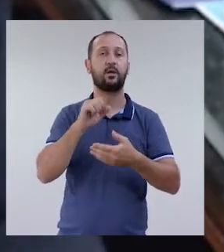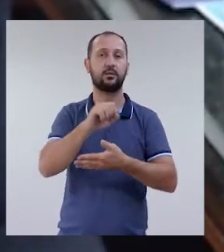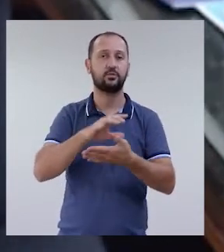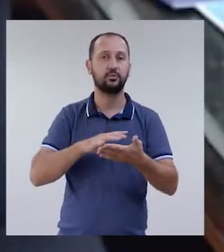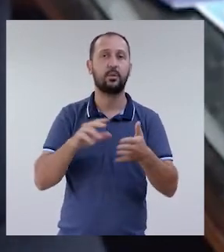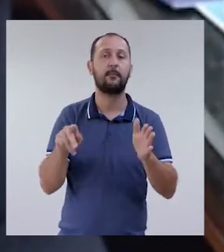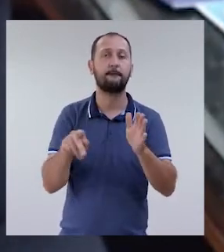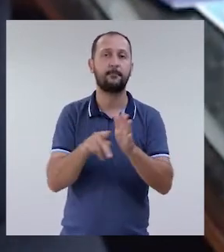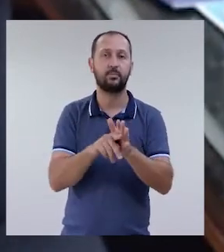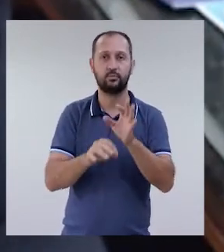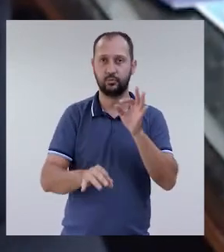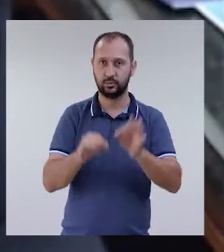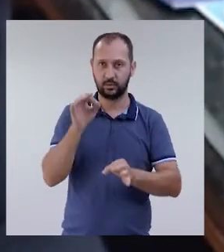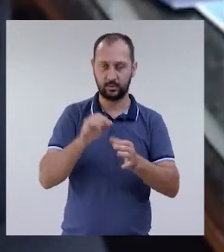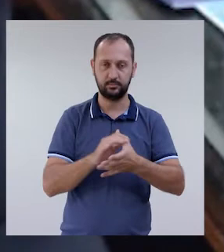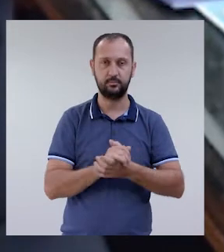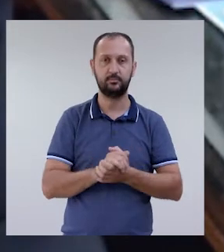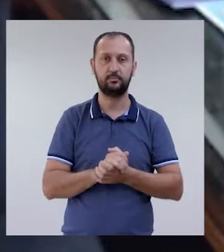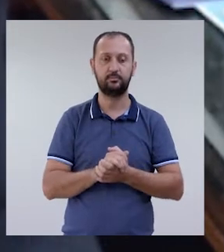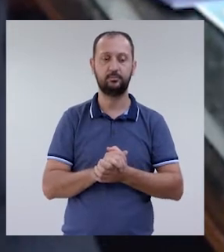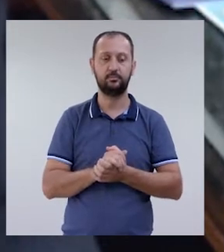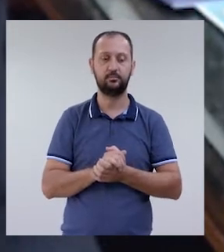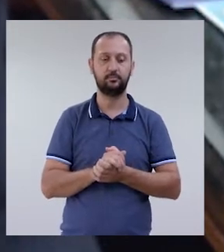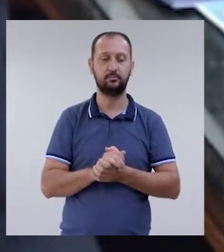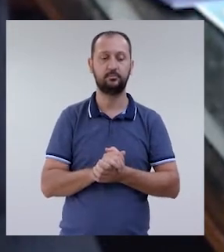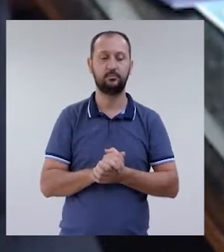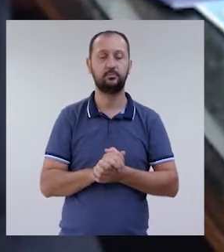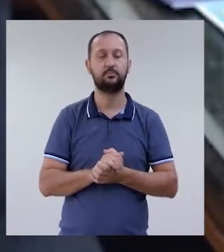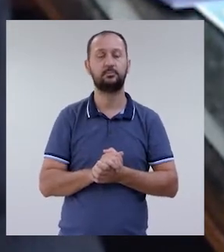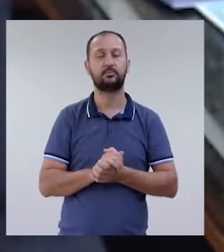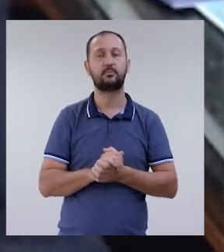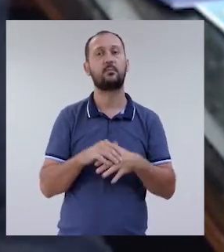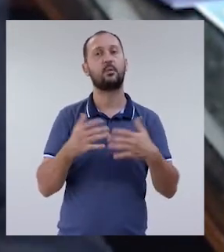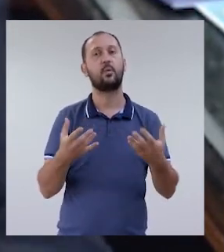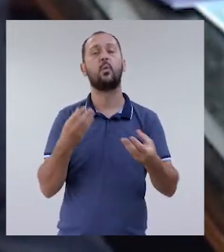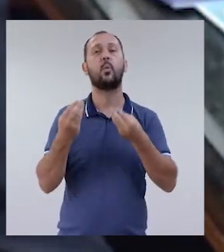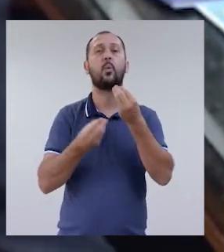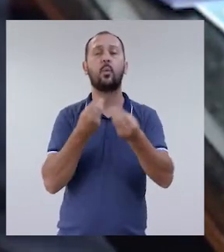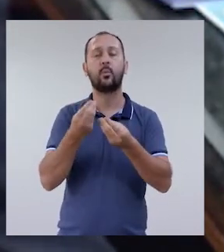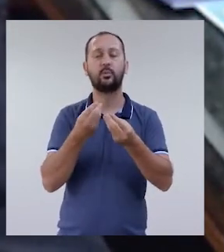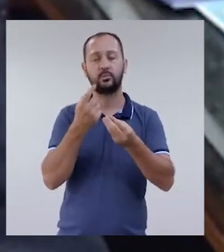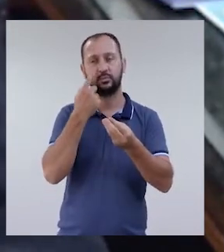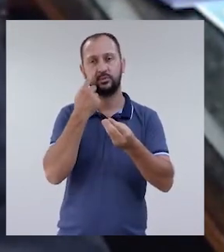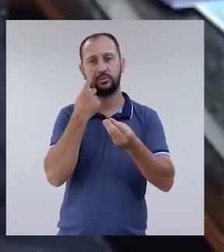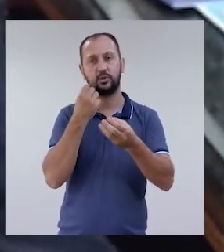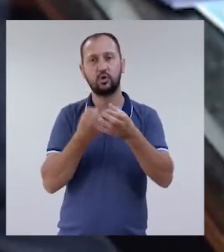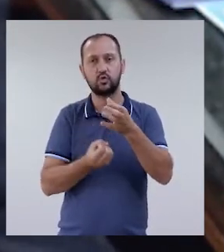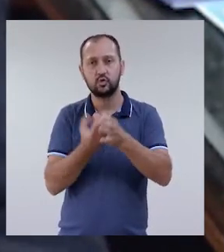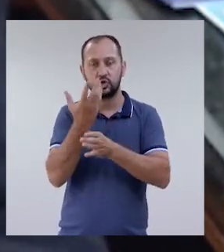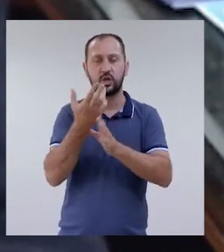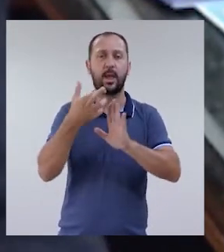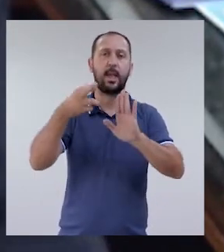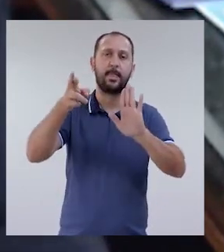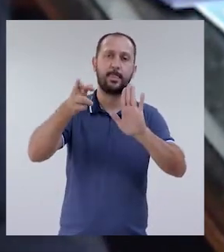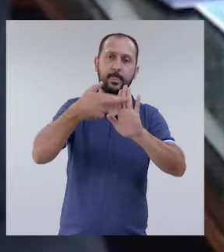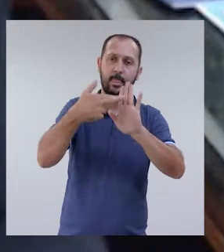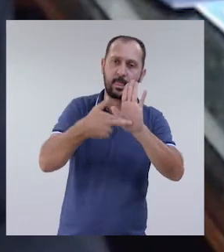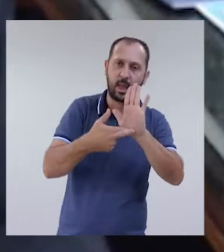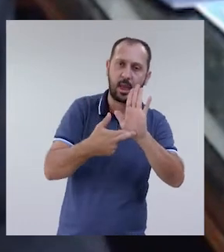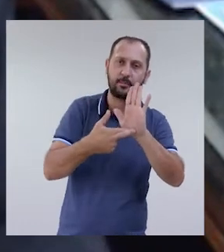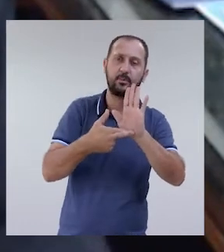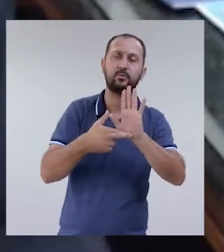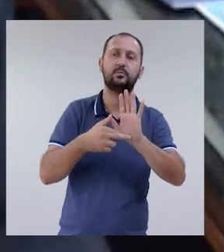das atividades jurisdicionais. Bom, quanto ao estabelecimento de